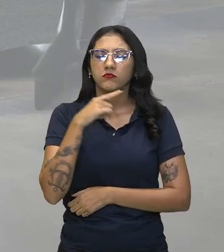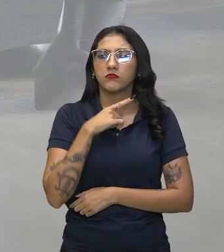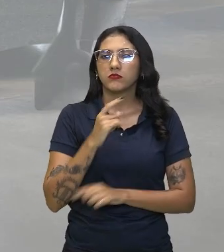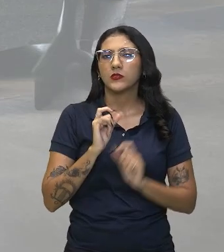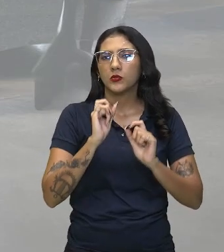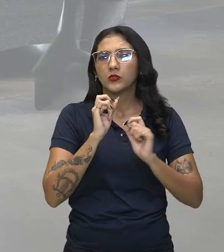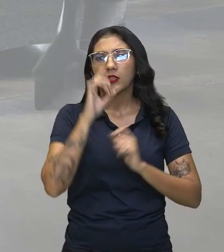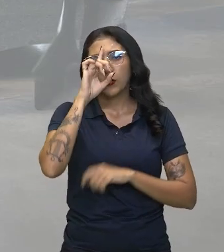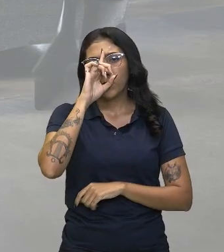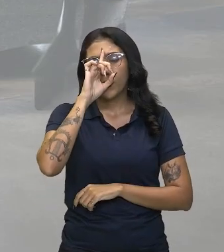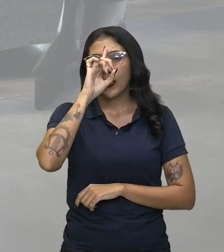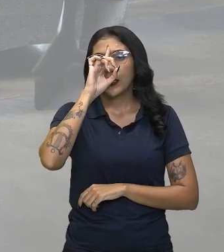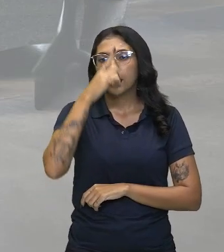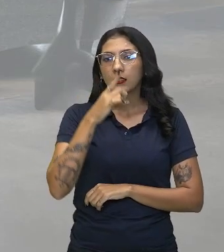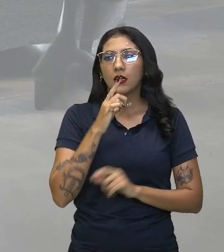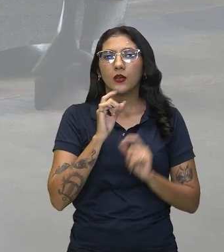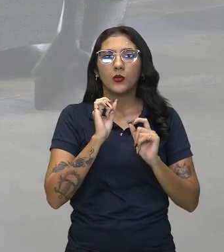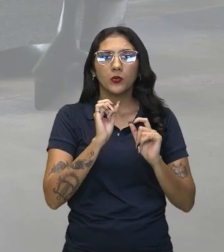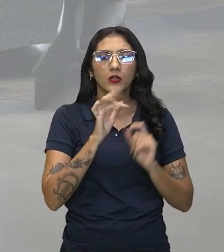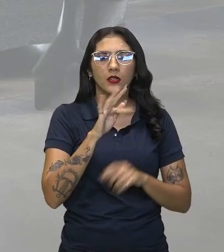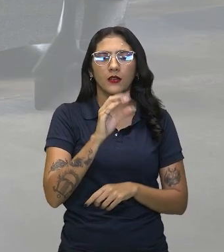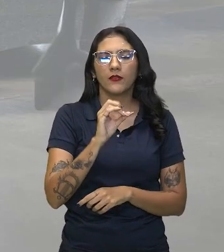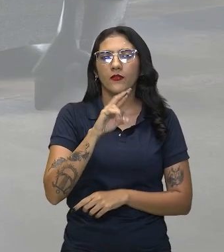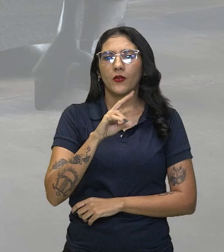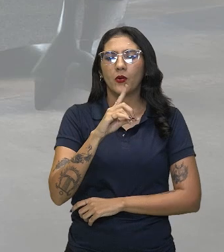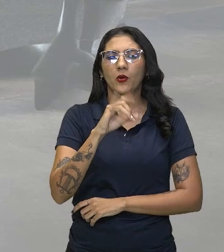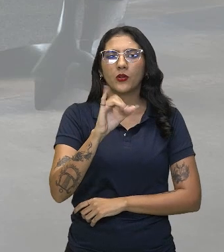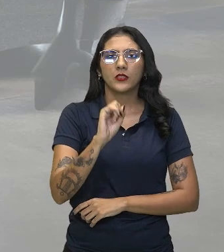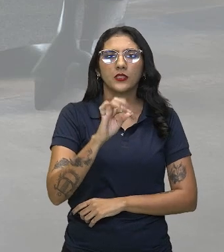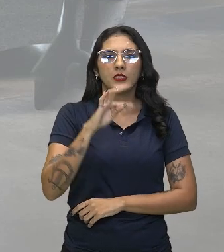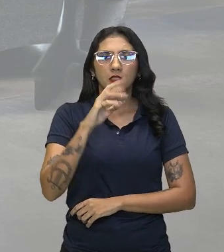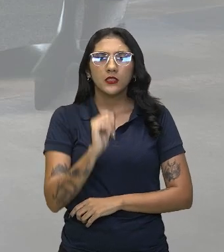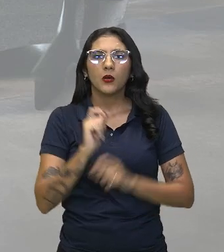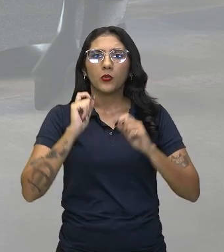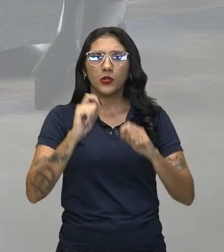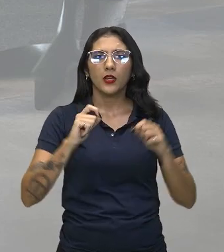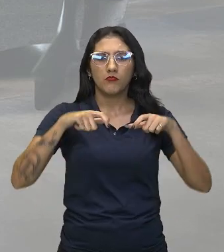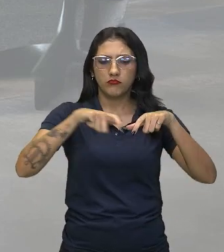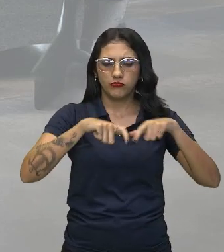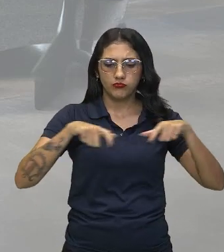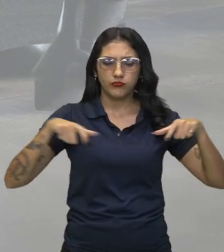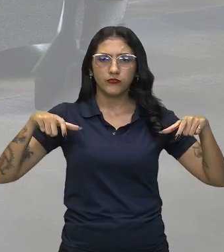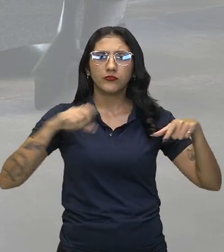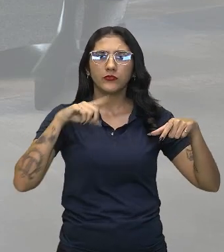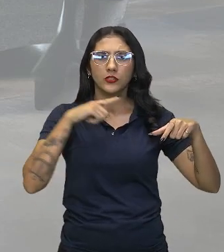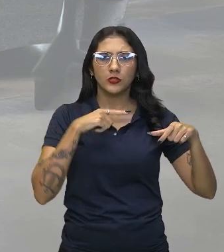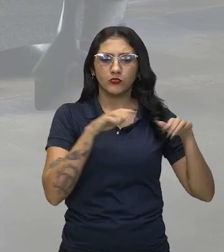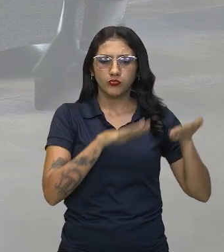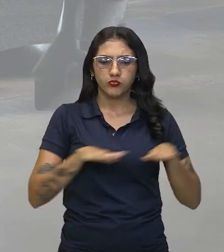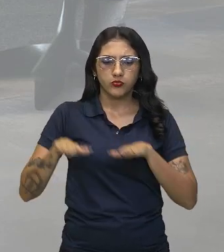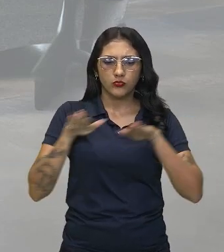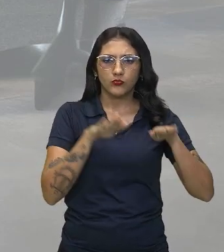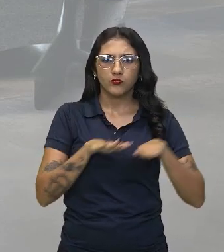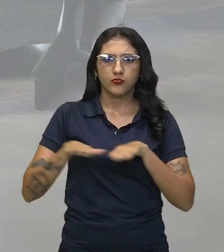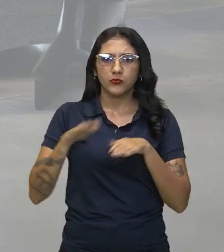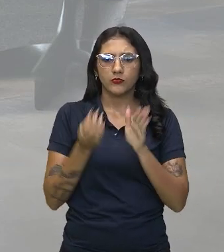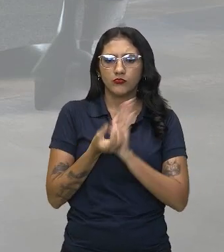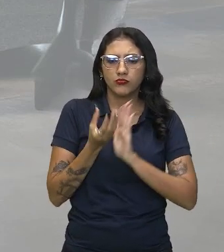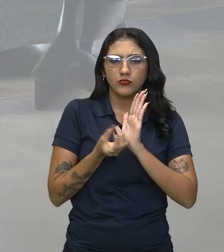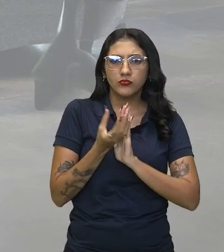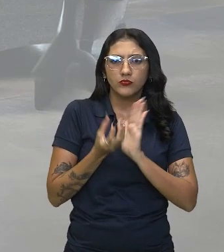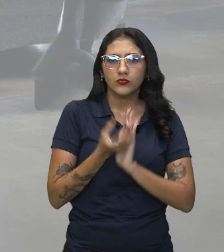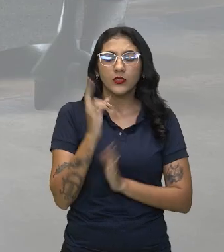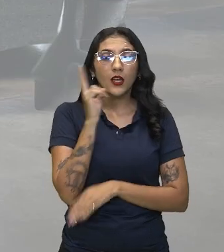o sistema fordista, que são as linhas de montagem que vão acelerar bastante a